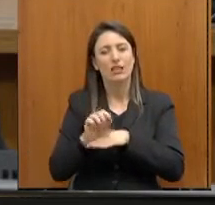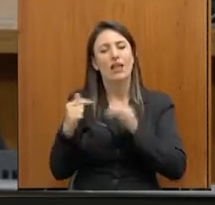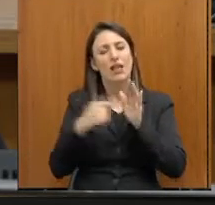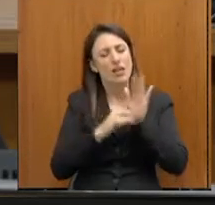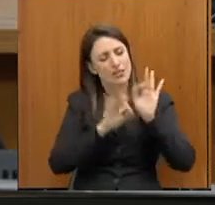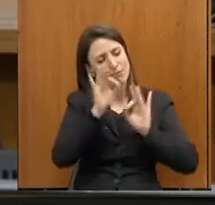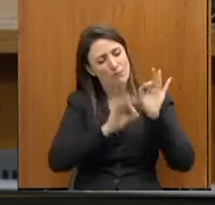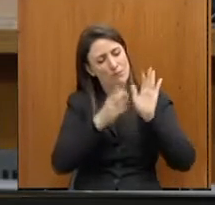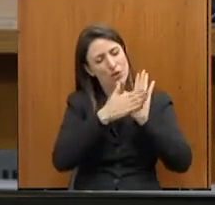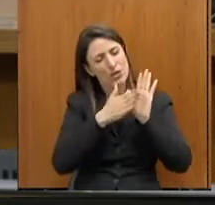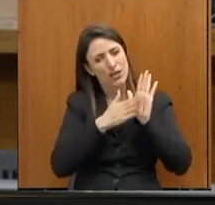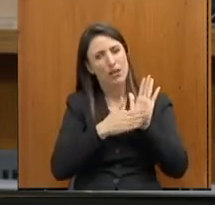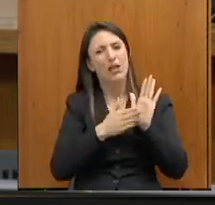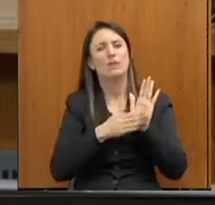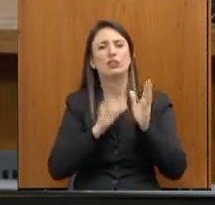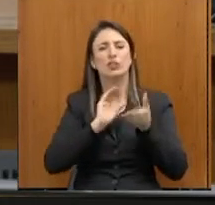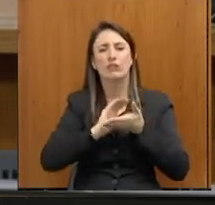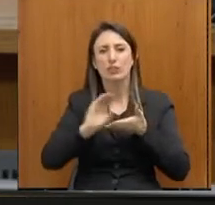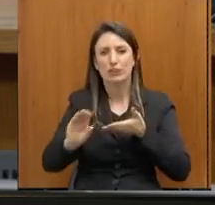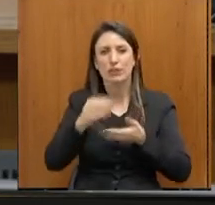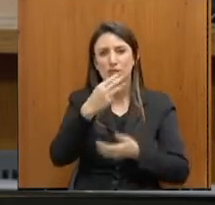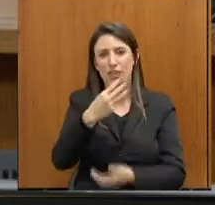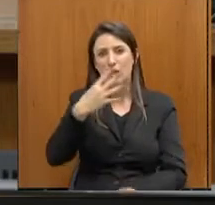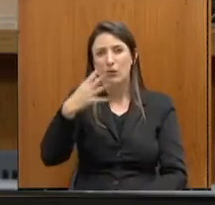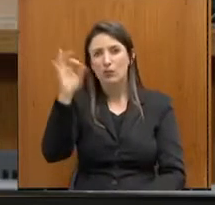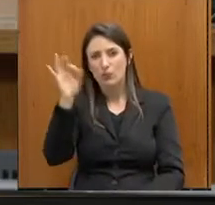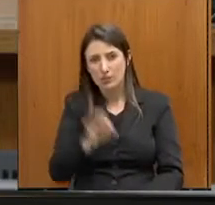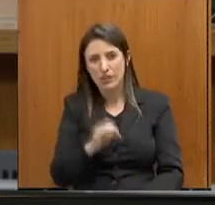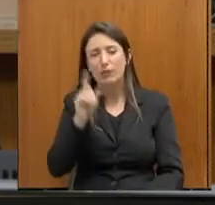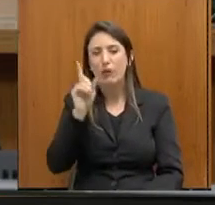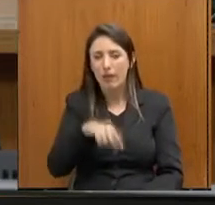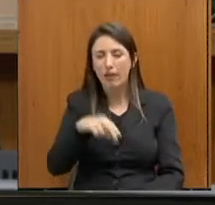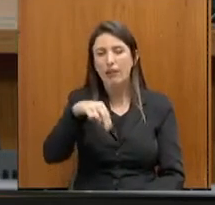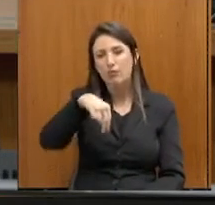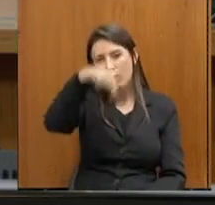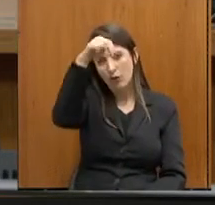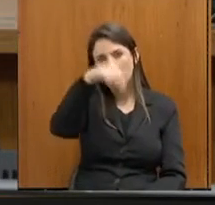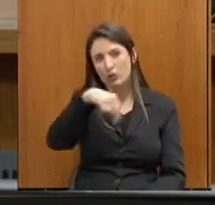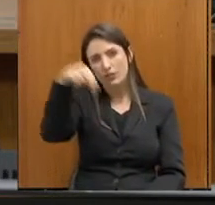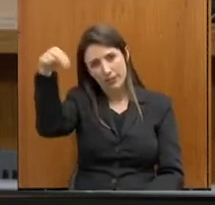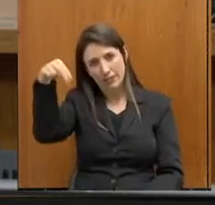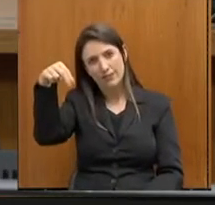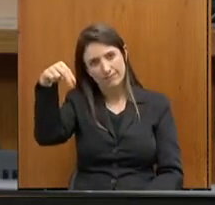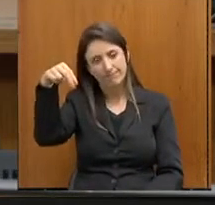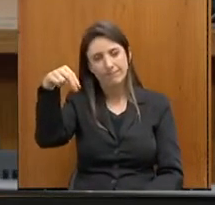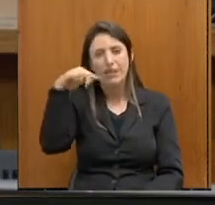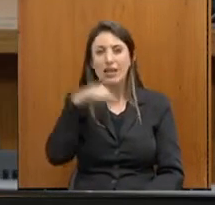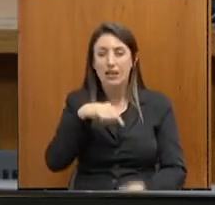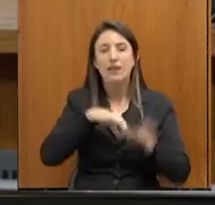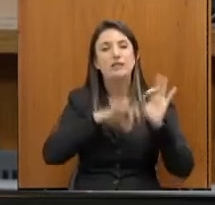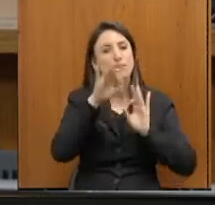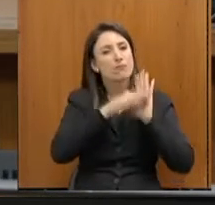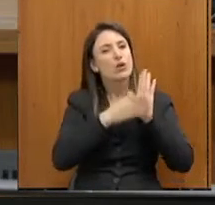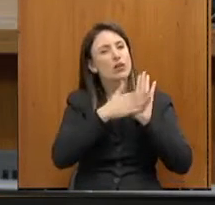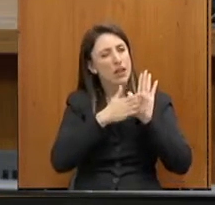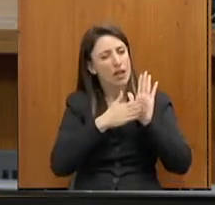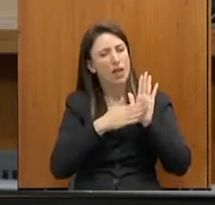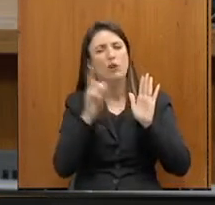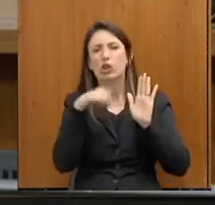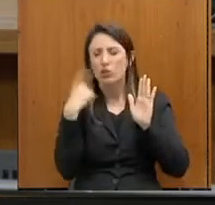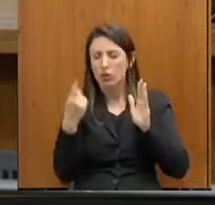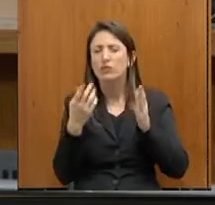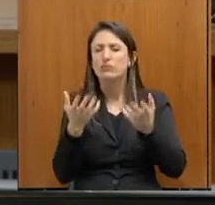investimentos 34 por cento dele é no norte e no leste então é um programa assim ambicioso e é um programa